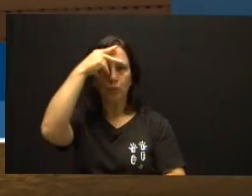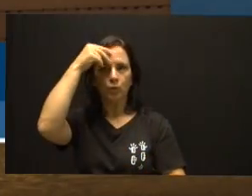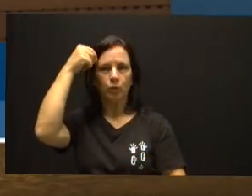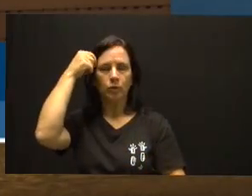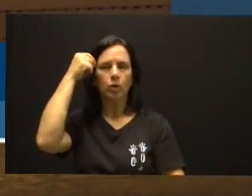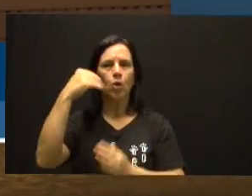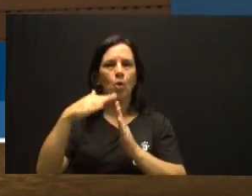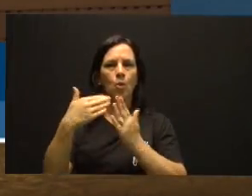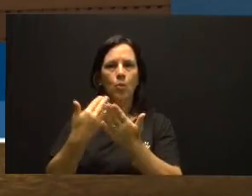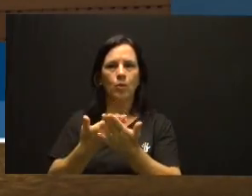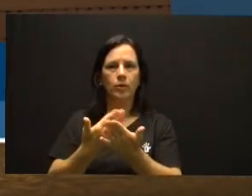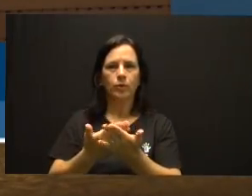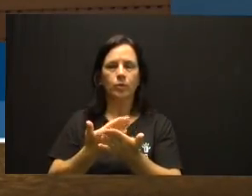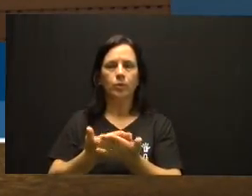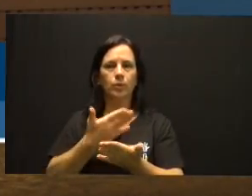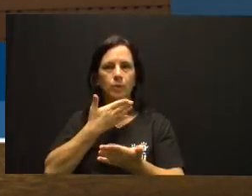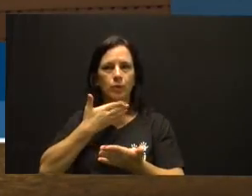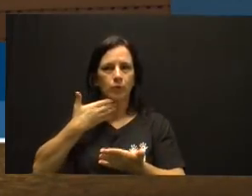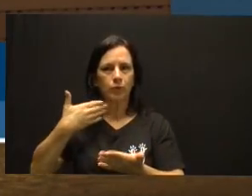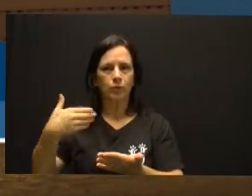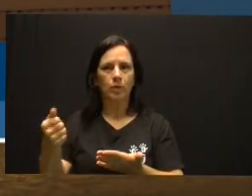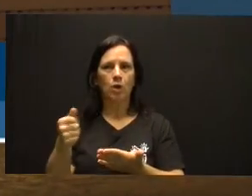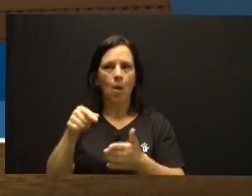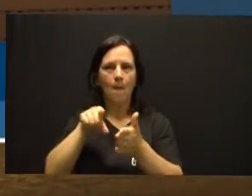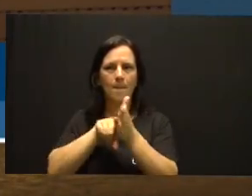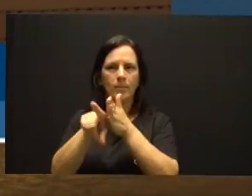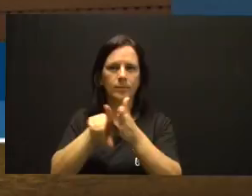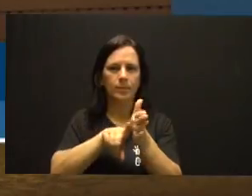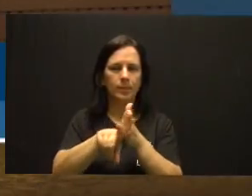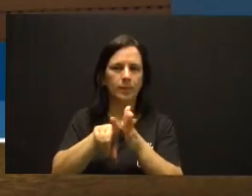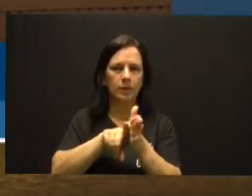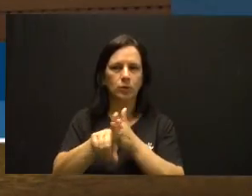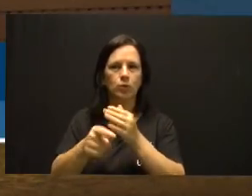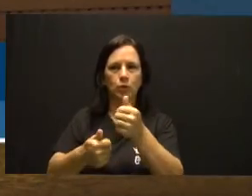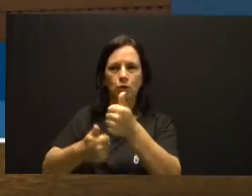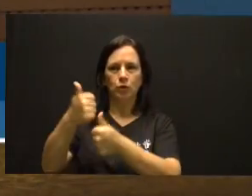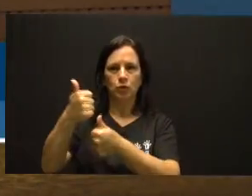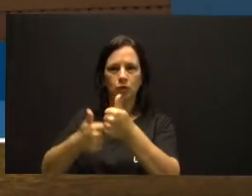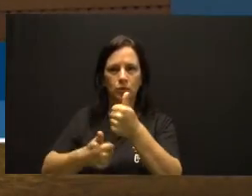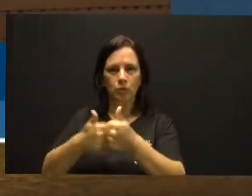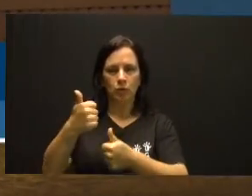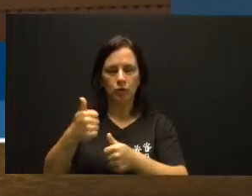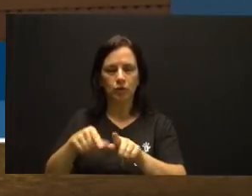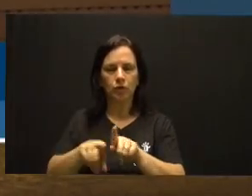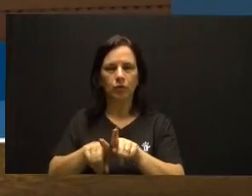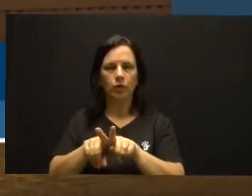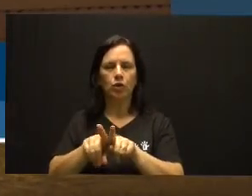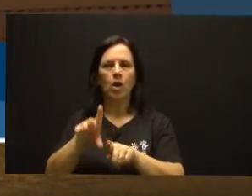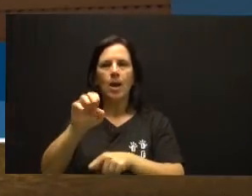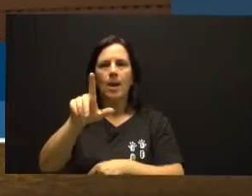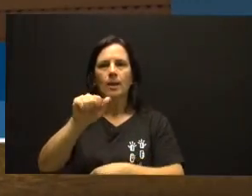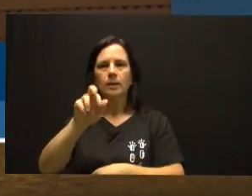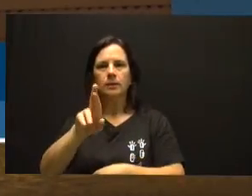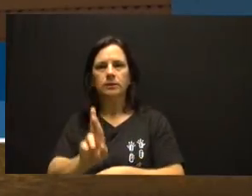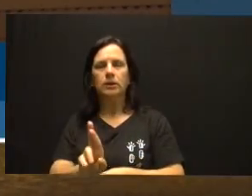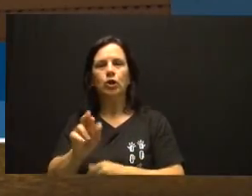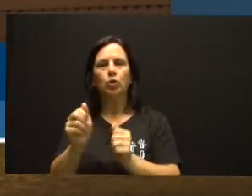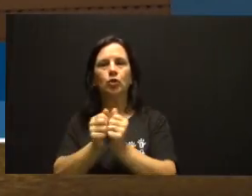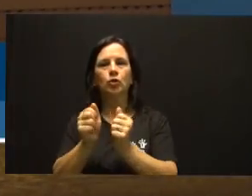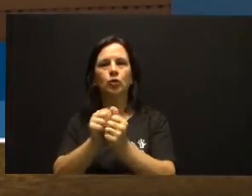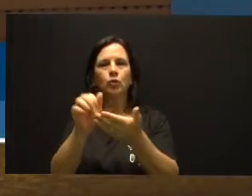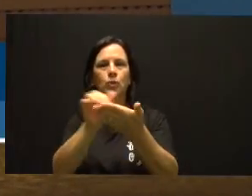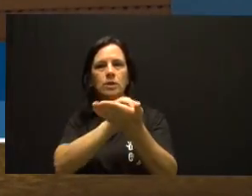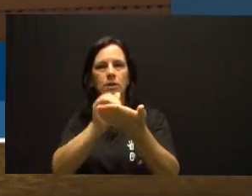solicitando estudos no sentido de viabilizar pesquisas de demanda esportivas e inventário da oferta de lazer junto à Secretaria